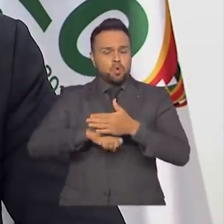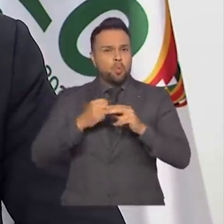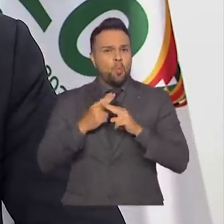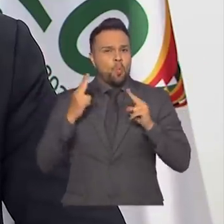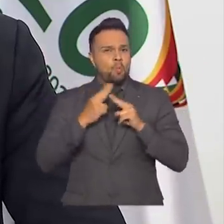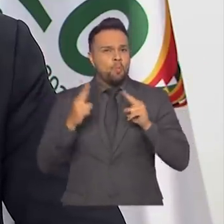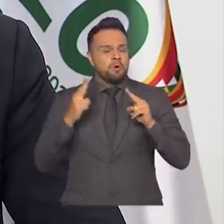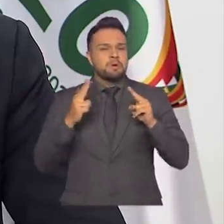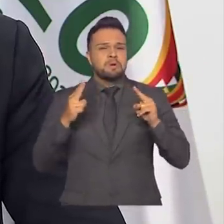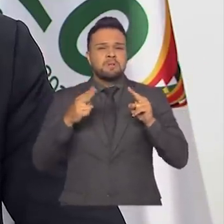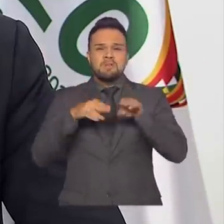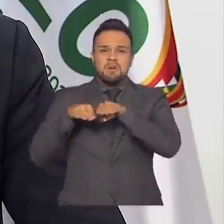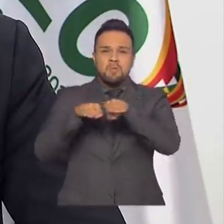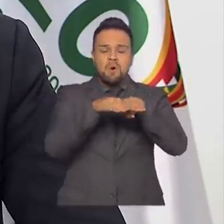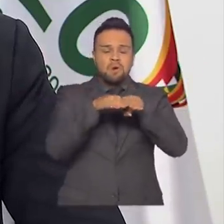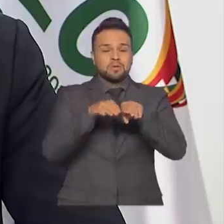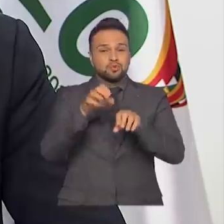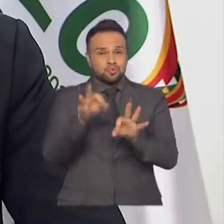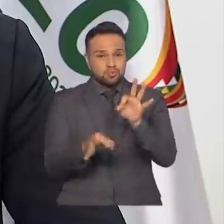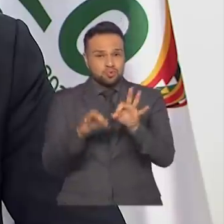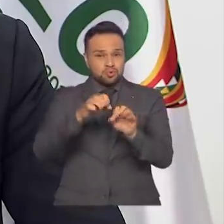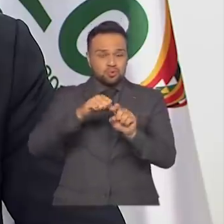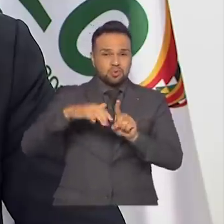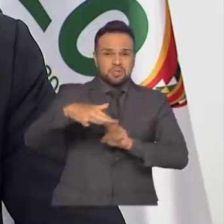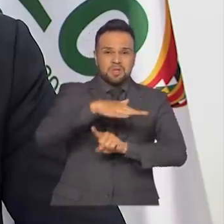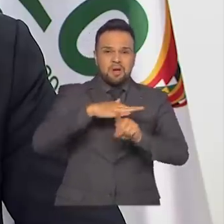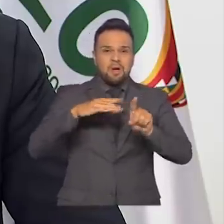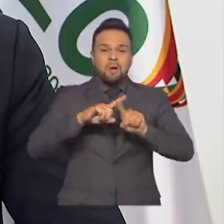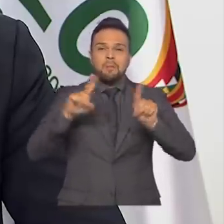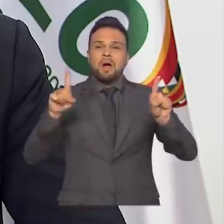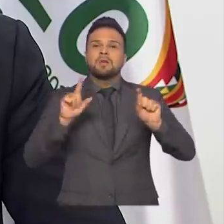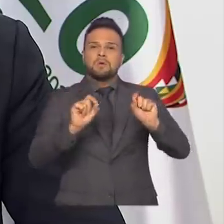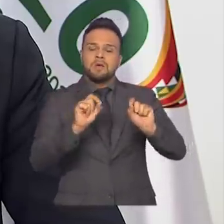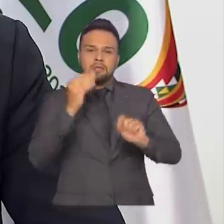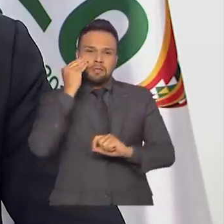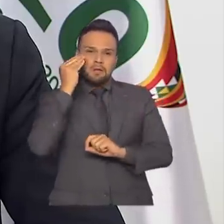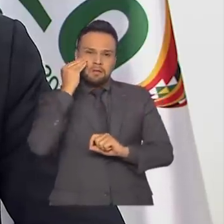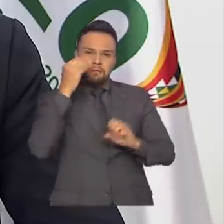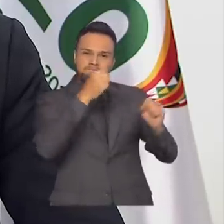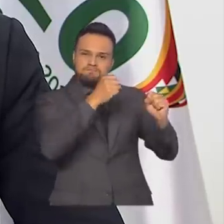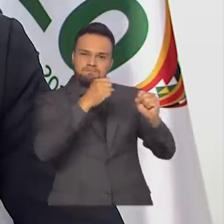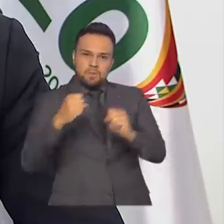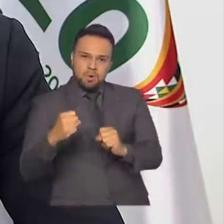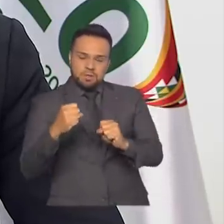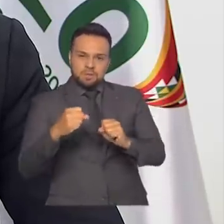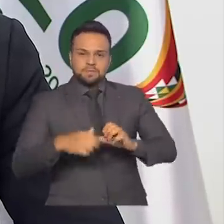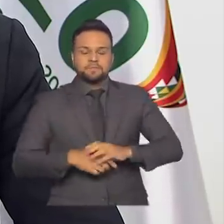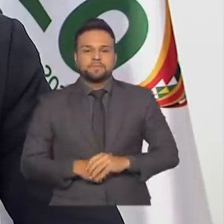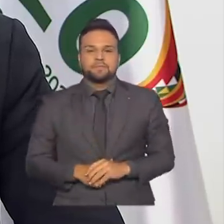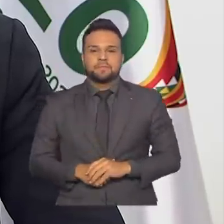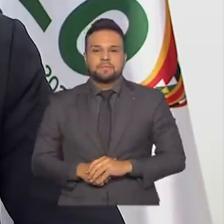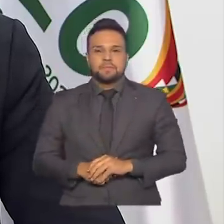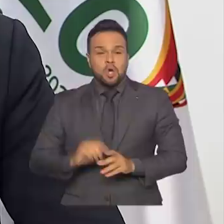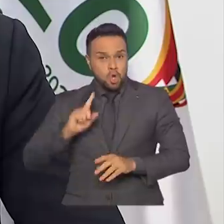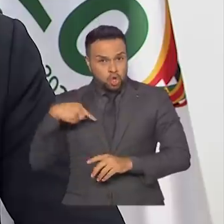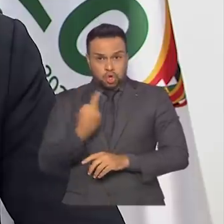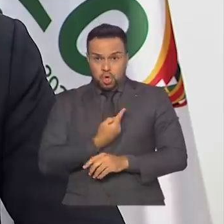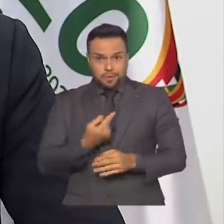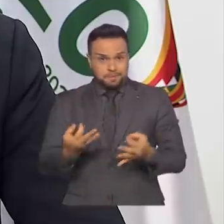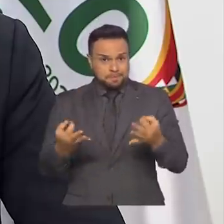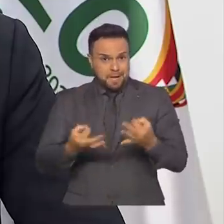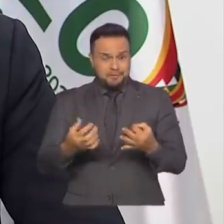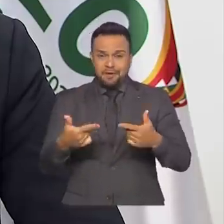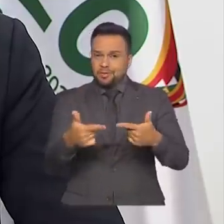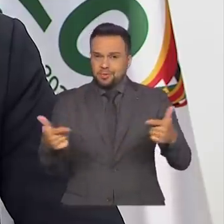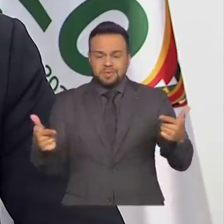ou justiça social. Tudo em busca de poder. Não somos perfeitos.